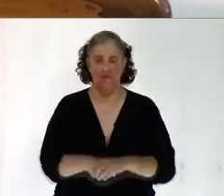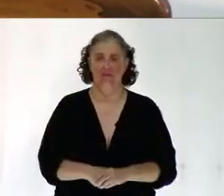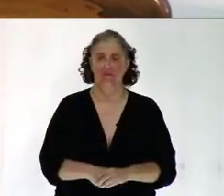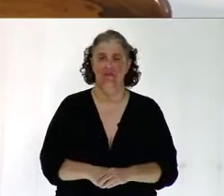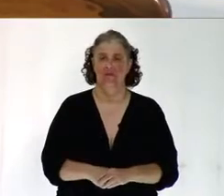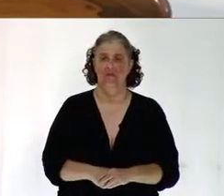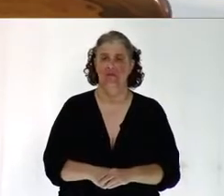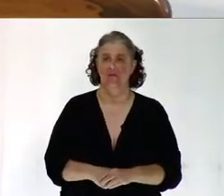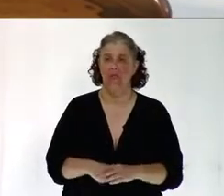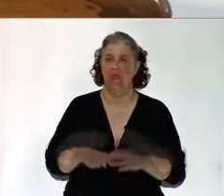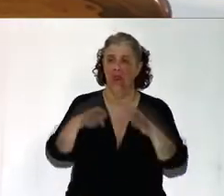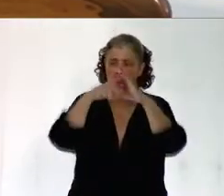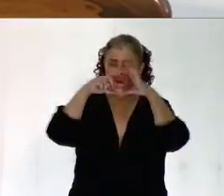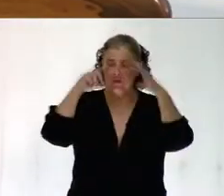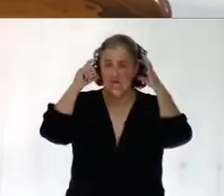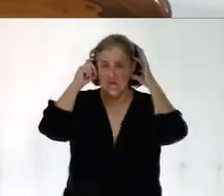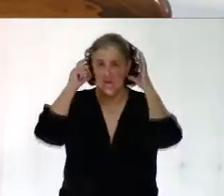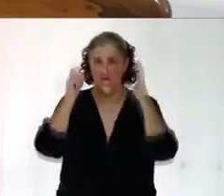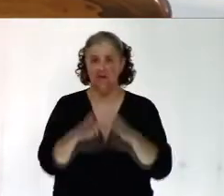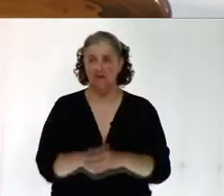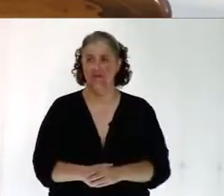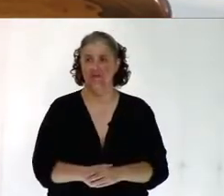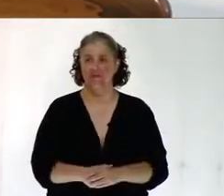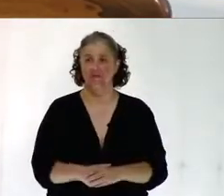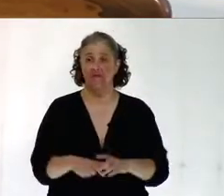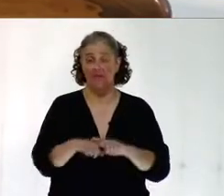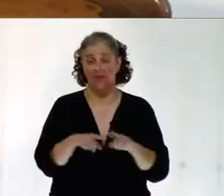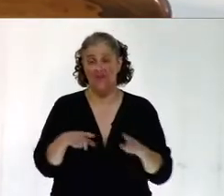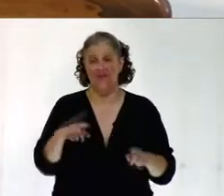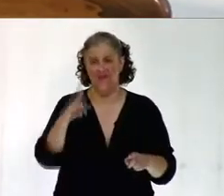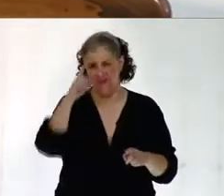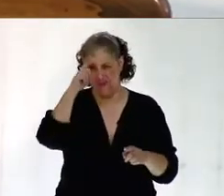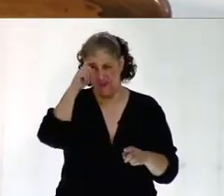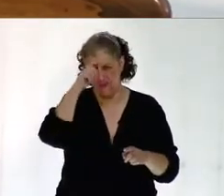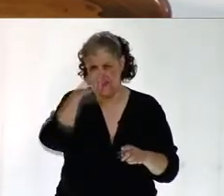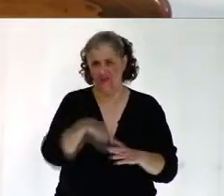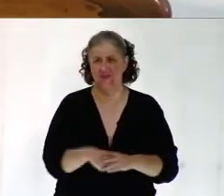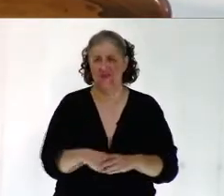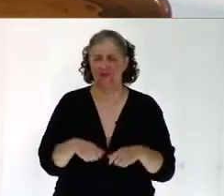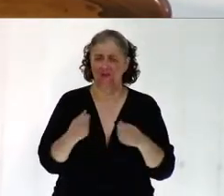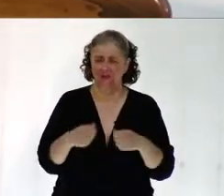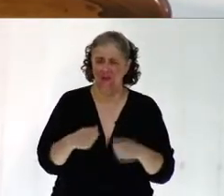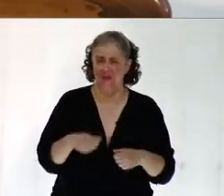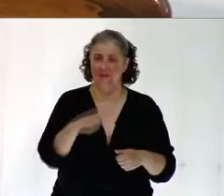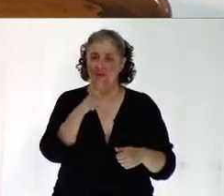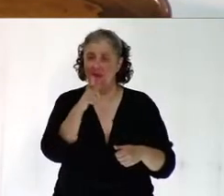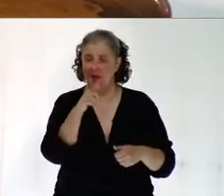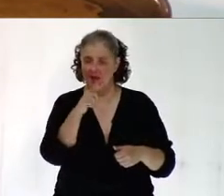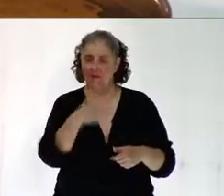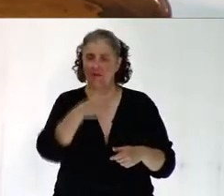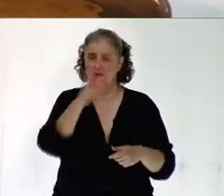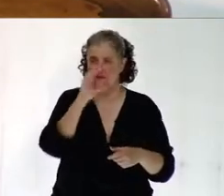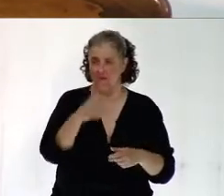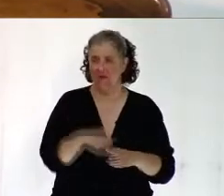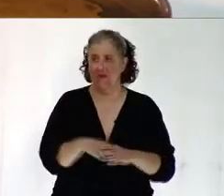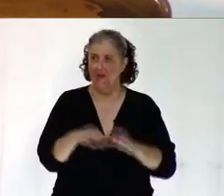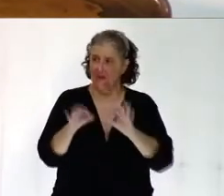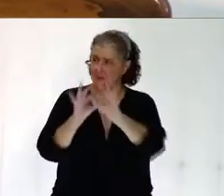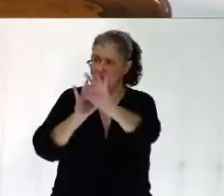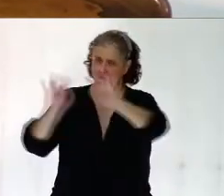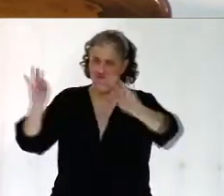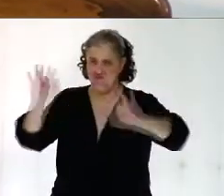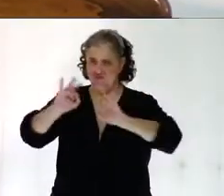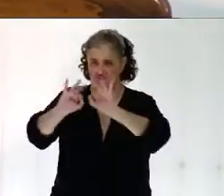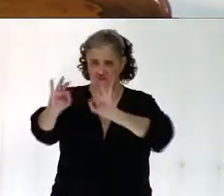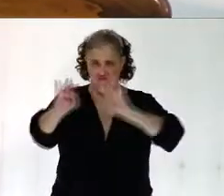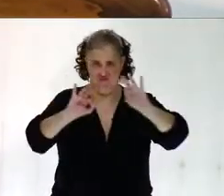máscara o tempo inteiro mas eu estou com uma dificuldade na garganta e precisa tomar água hoje e estamos bem distantes aqui uns dos